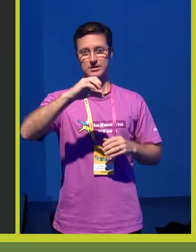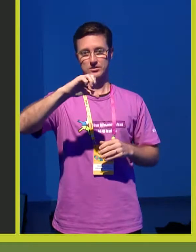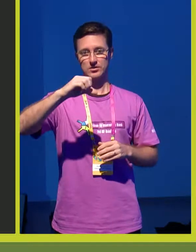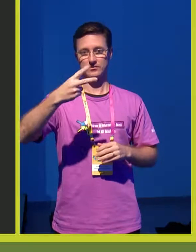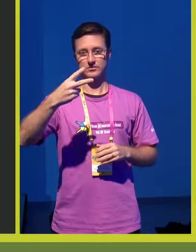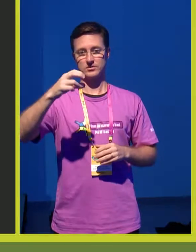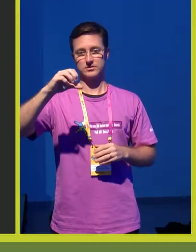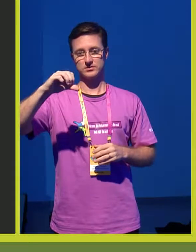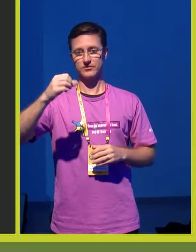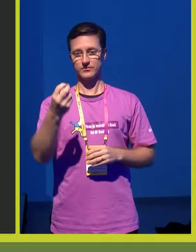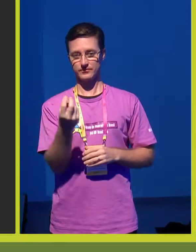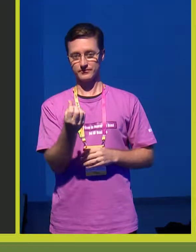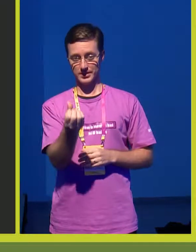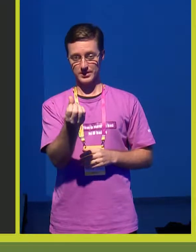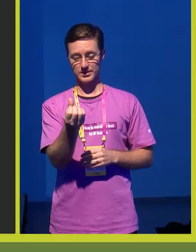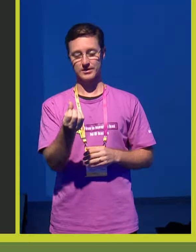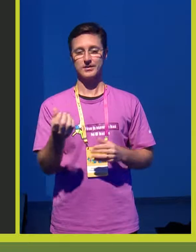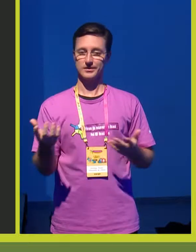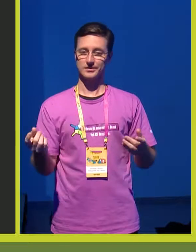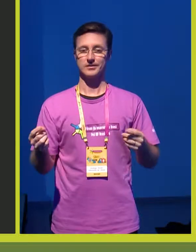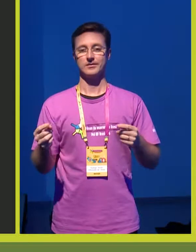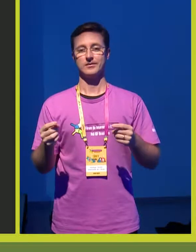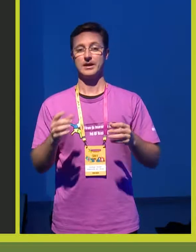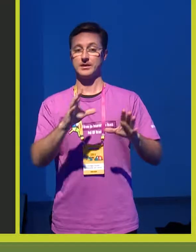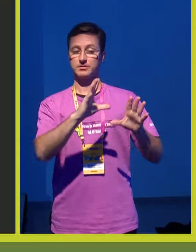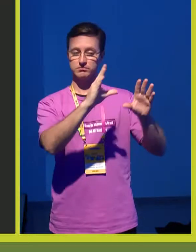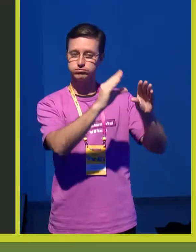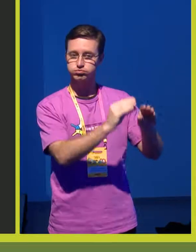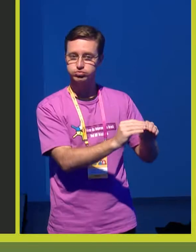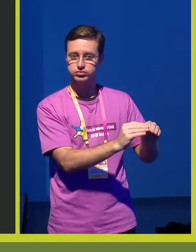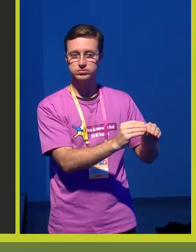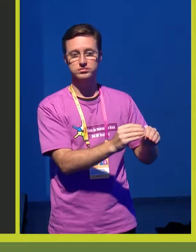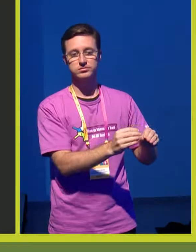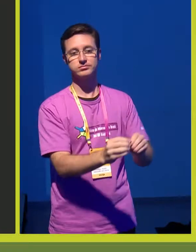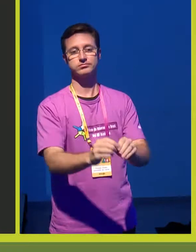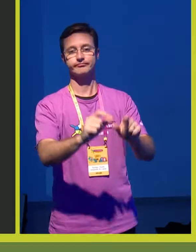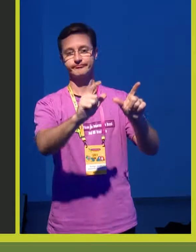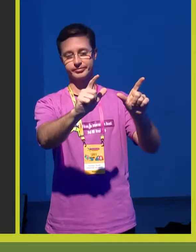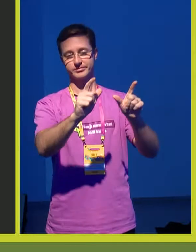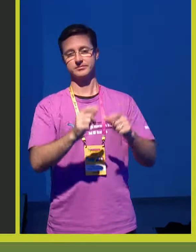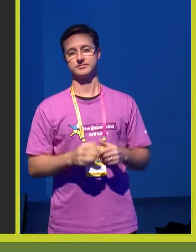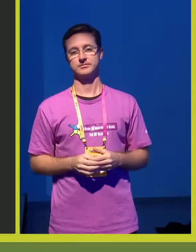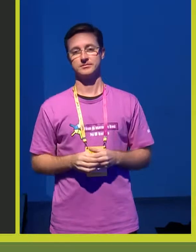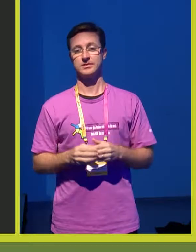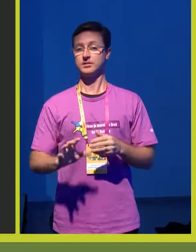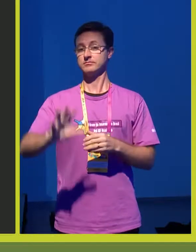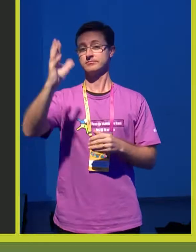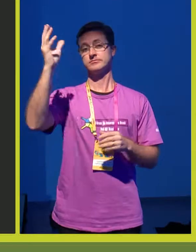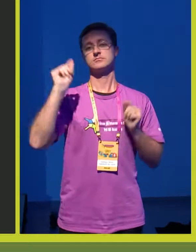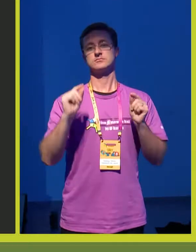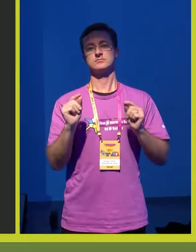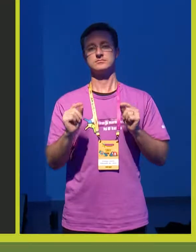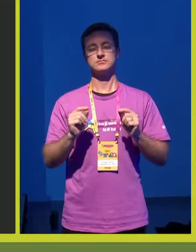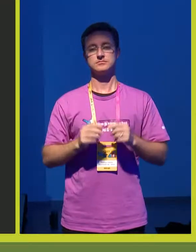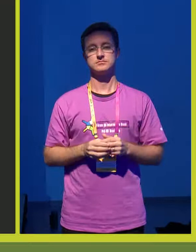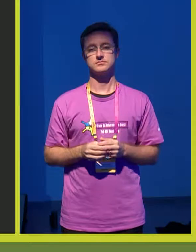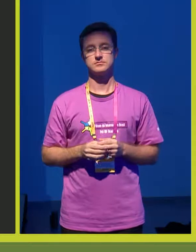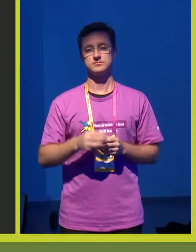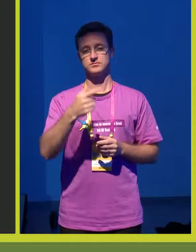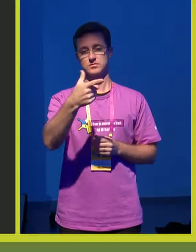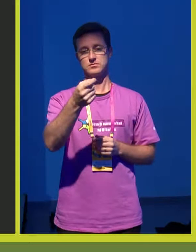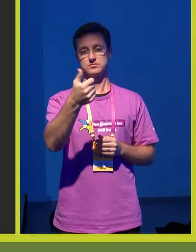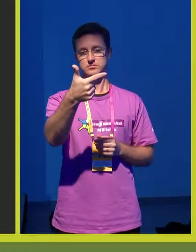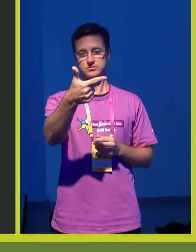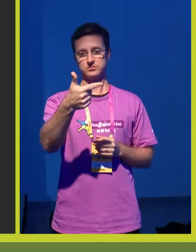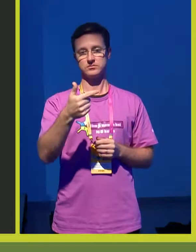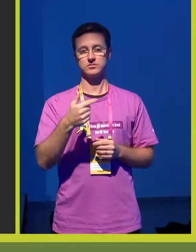primordial para quando ela foi criada, justamente abarcar esse tipo de situação. E aí o que aconteceu nesse caso de 2012?